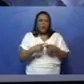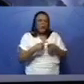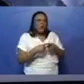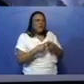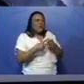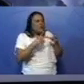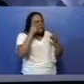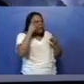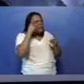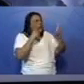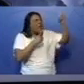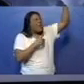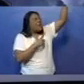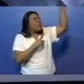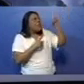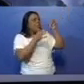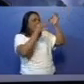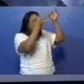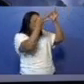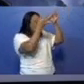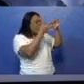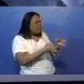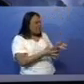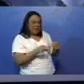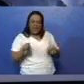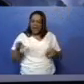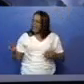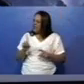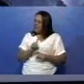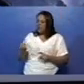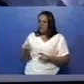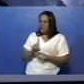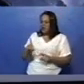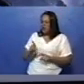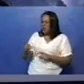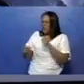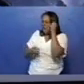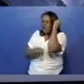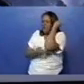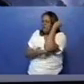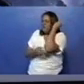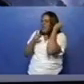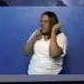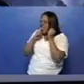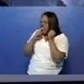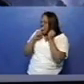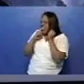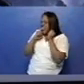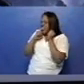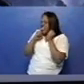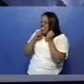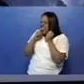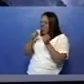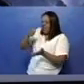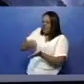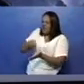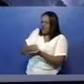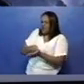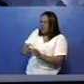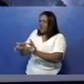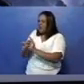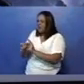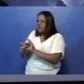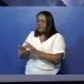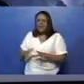imaginar algo perfeito. Não, Deus sente inveja, sente raiva, vinga, tem punições. Então, assim, a visão de Deus